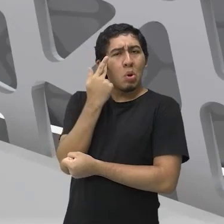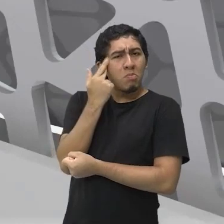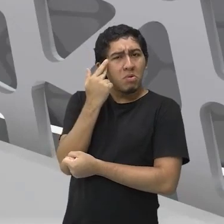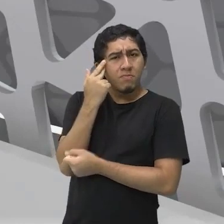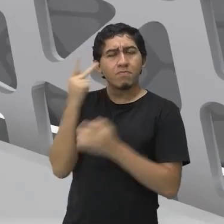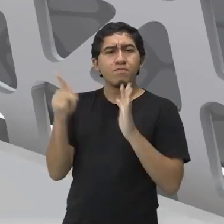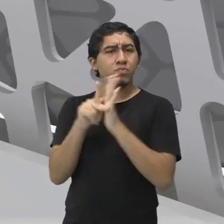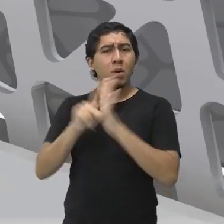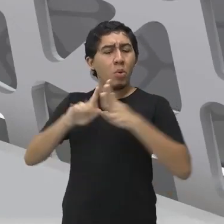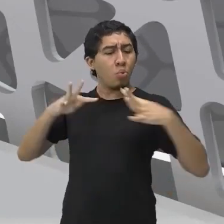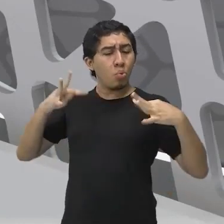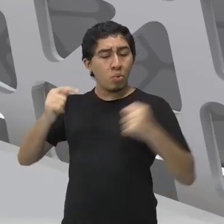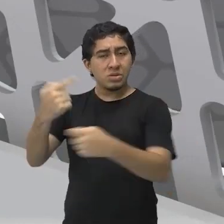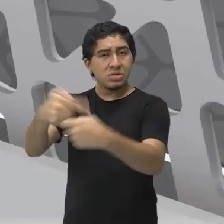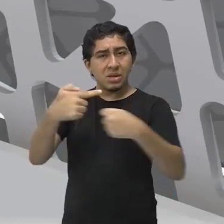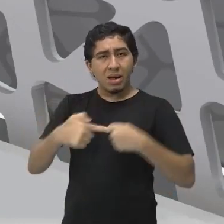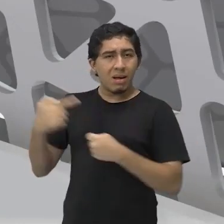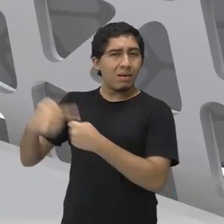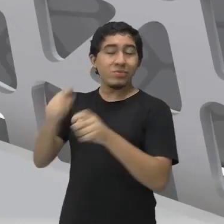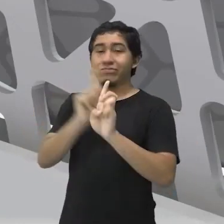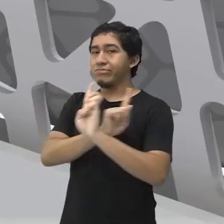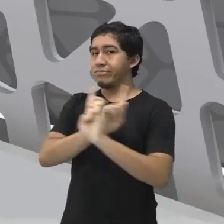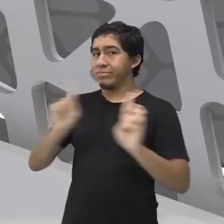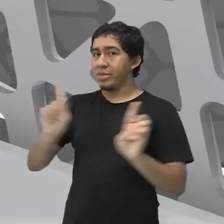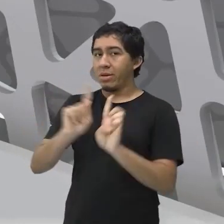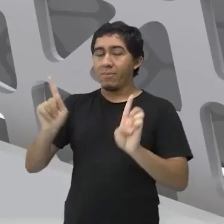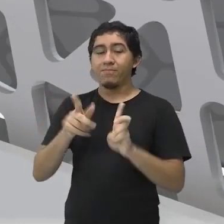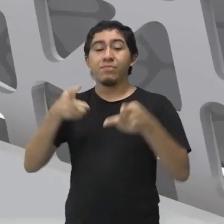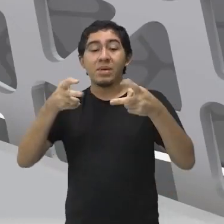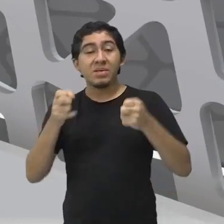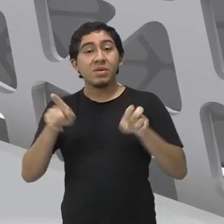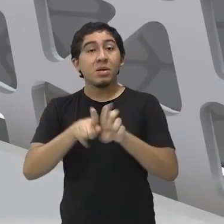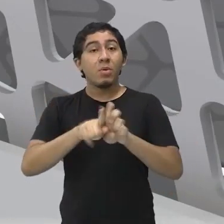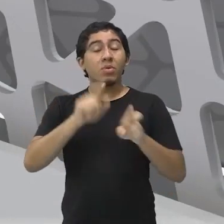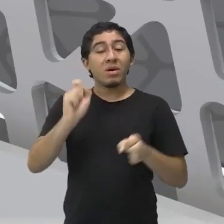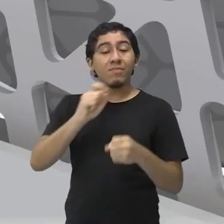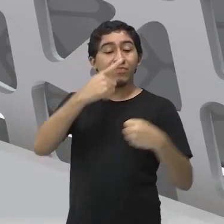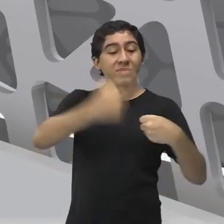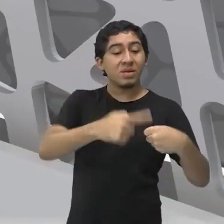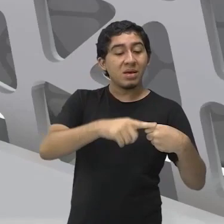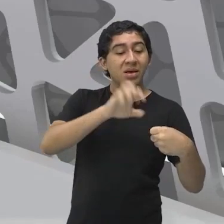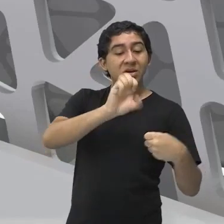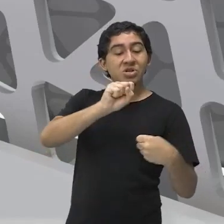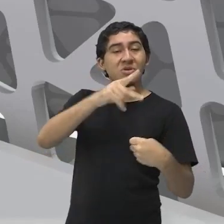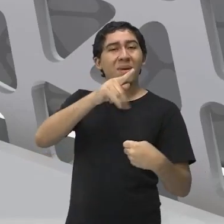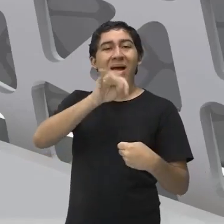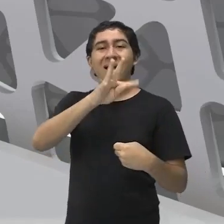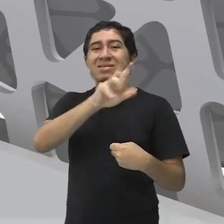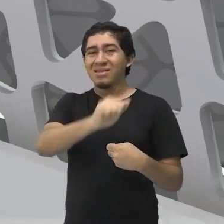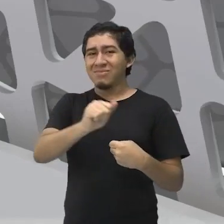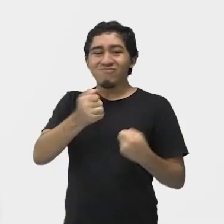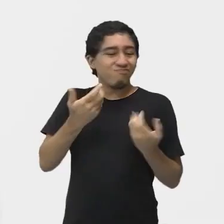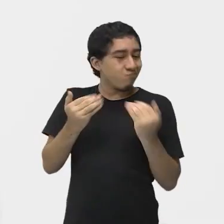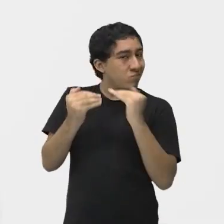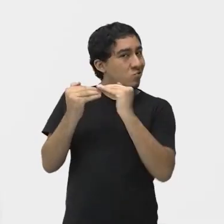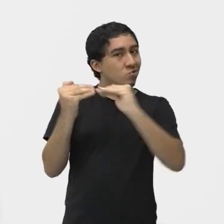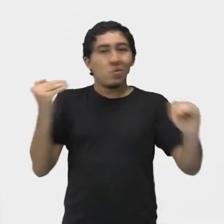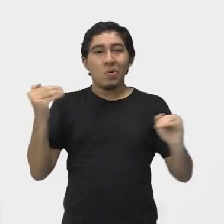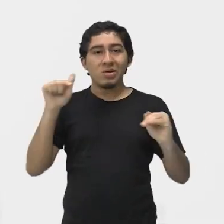cidades-estados. Nós vamos ver que Esparta seria uma cidade que não concordaria com a Liga de Delos. Olha